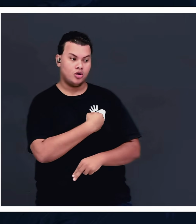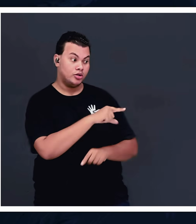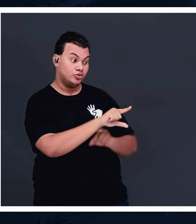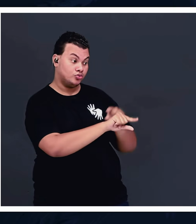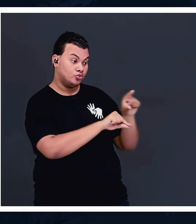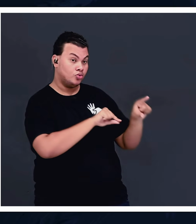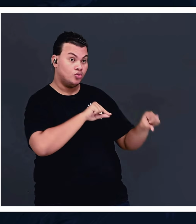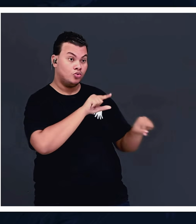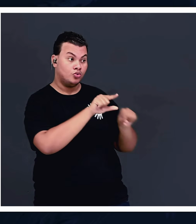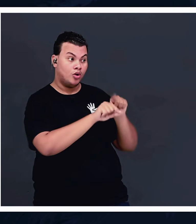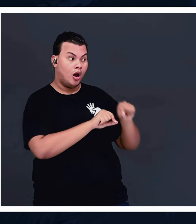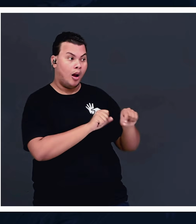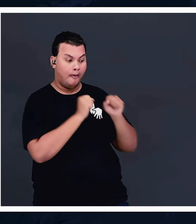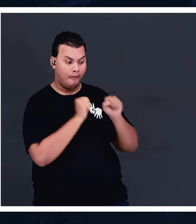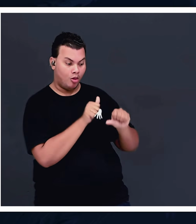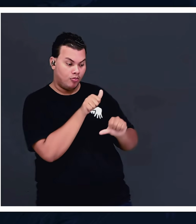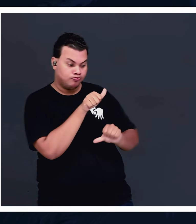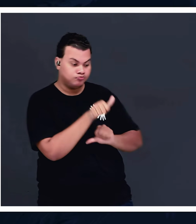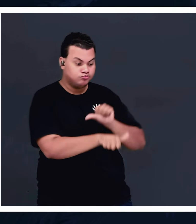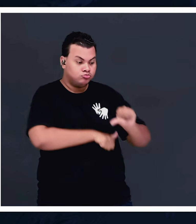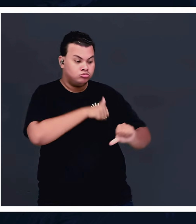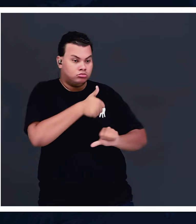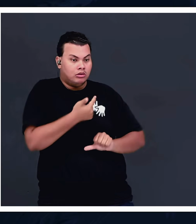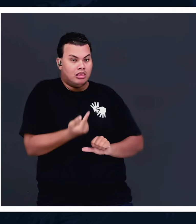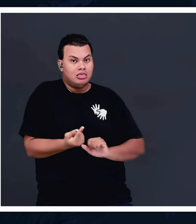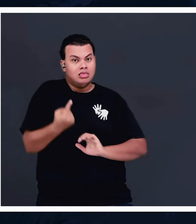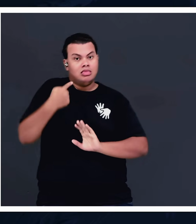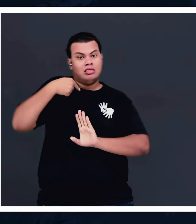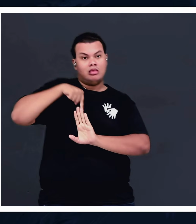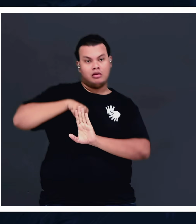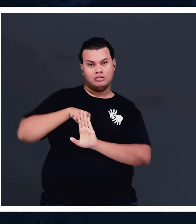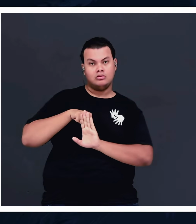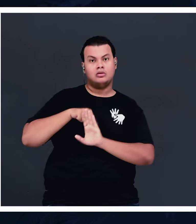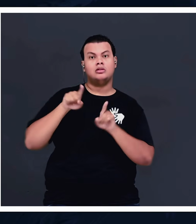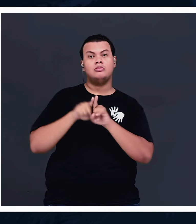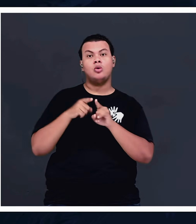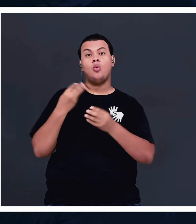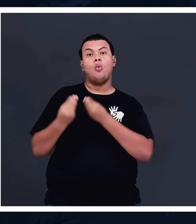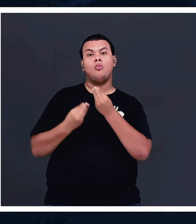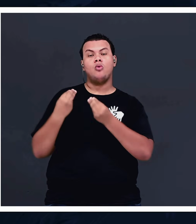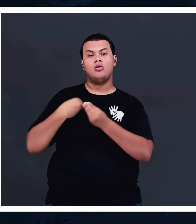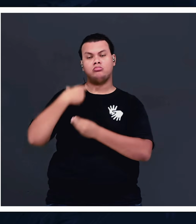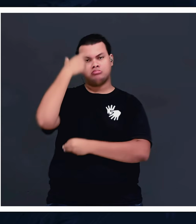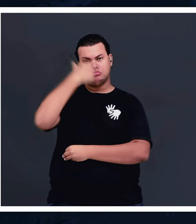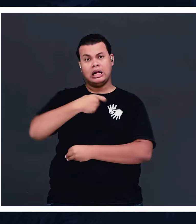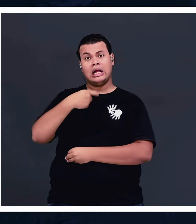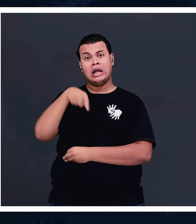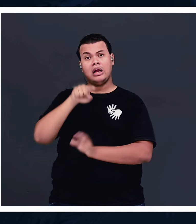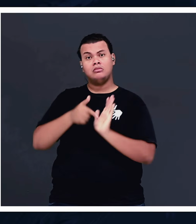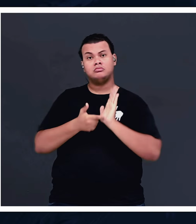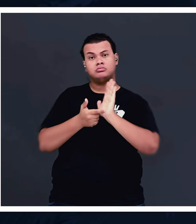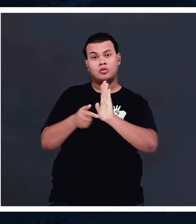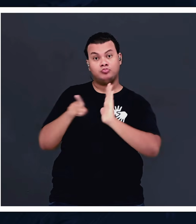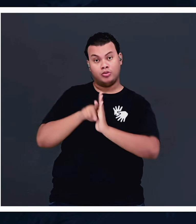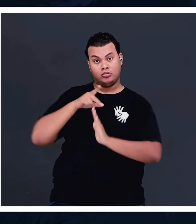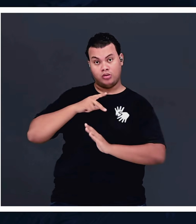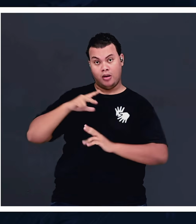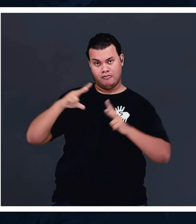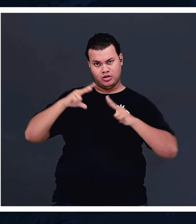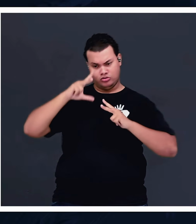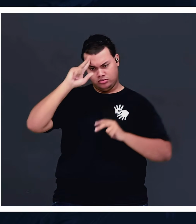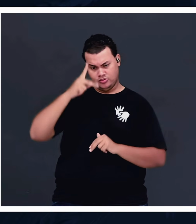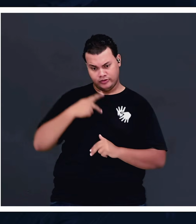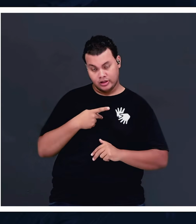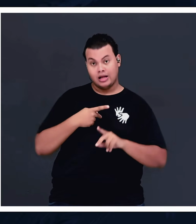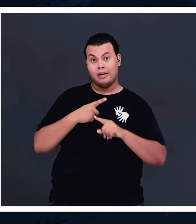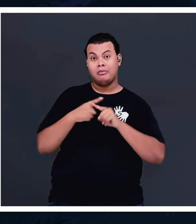escolhas, elas moldam o nosso interior, ou seja, elas nos definem para nós mesmos, internamente, mas